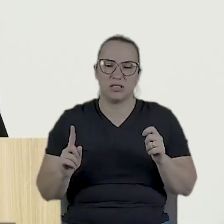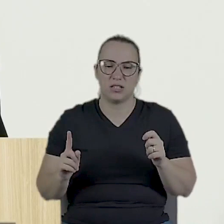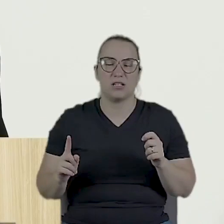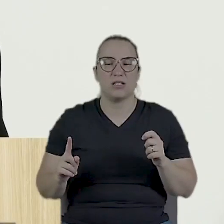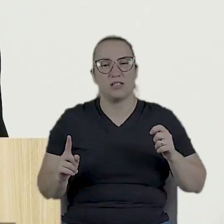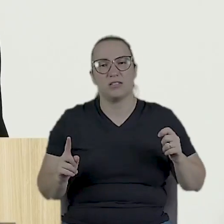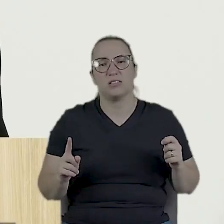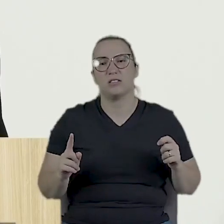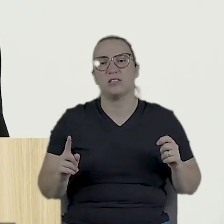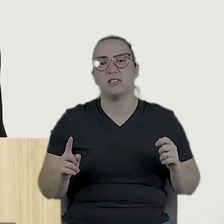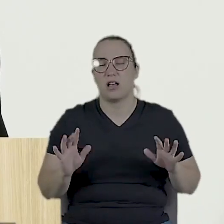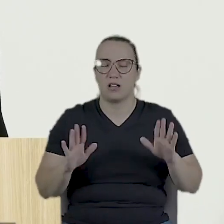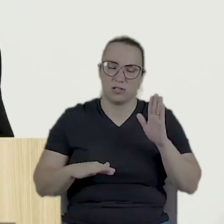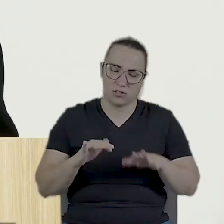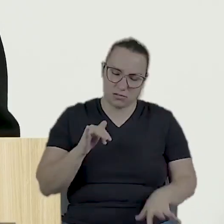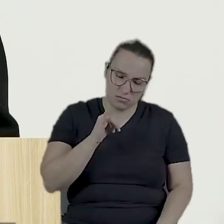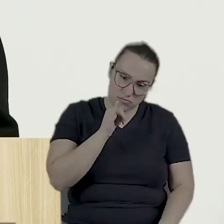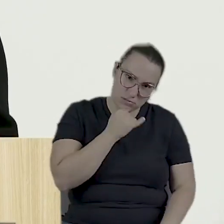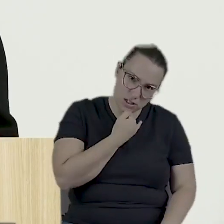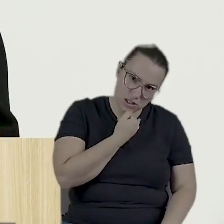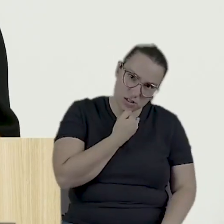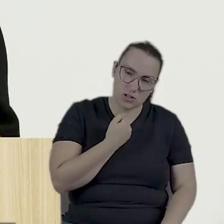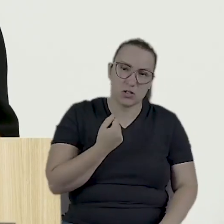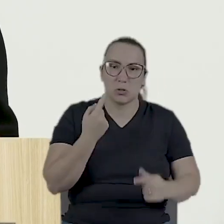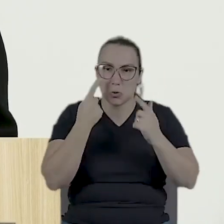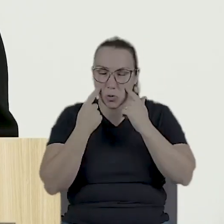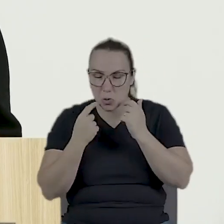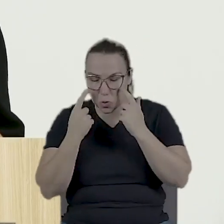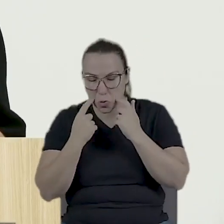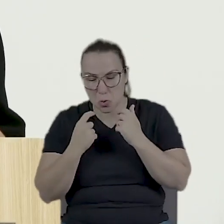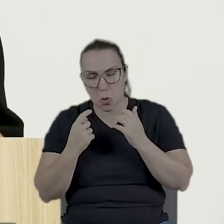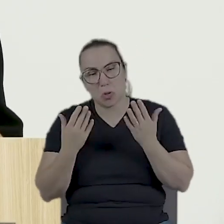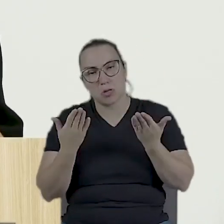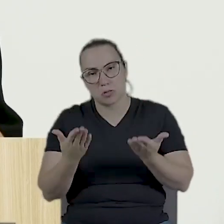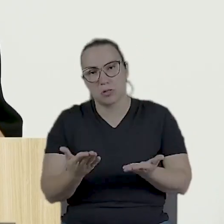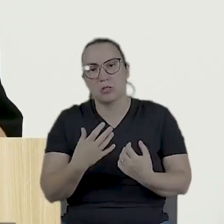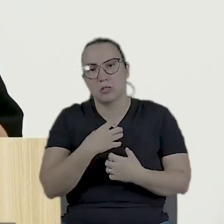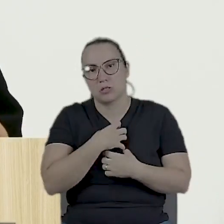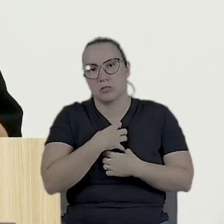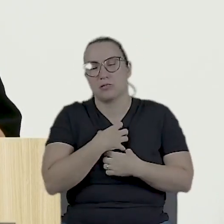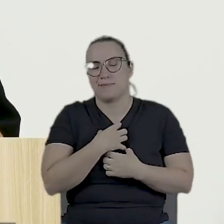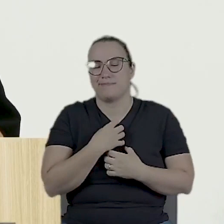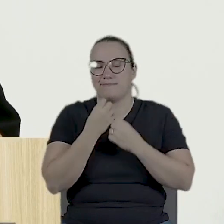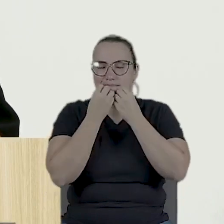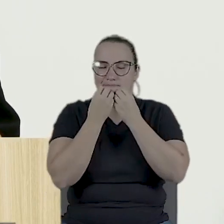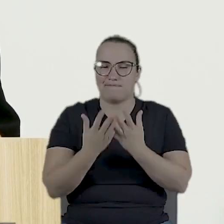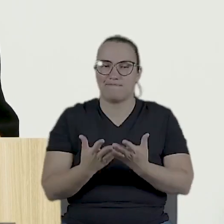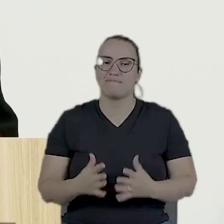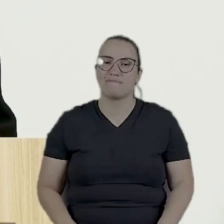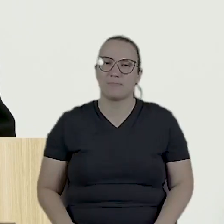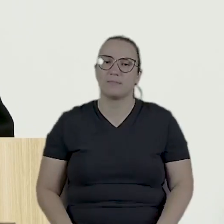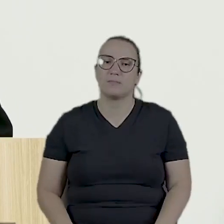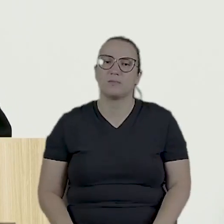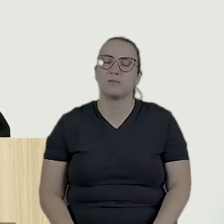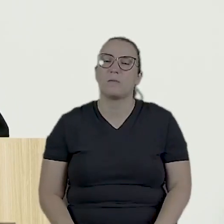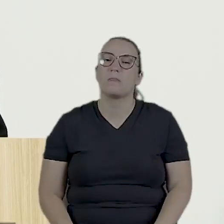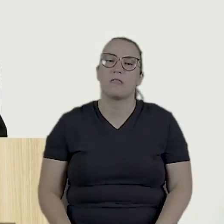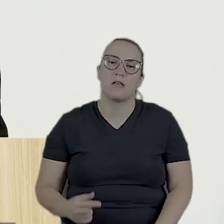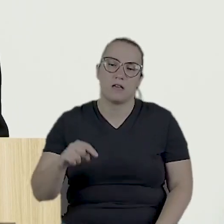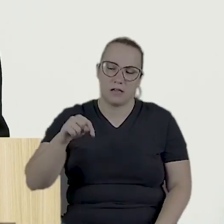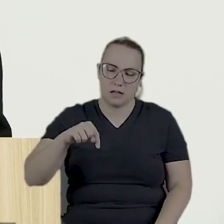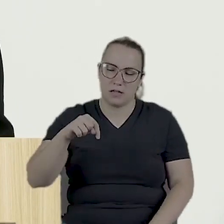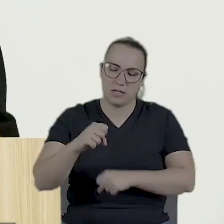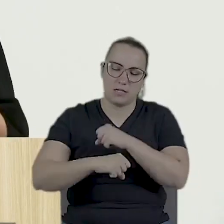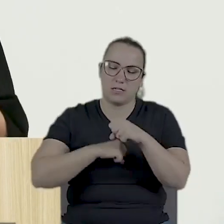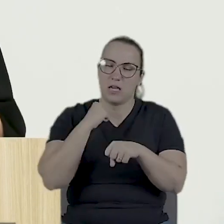perante uma tristeza, perante o choro de alguém, eu me sinto realizada. Então, esse ano para mim foi